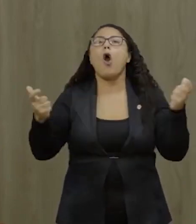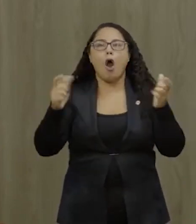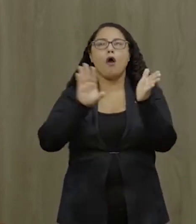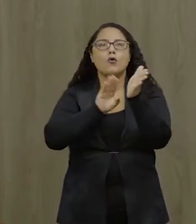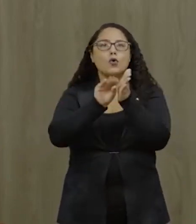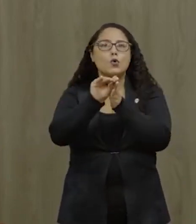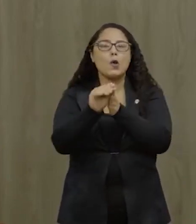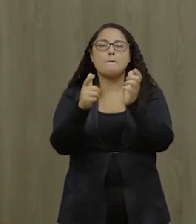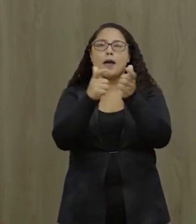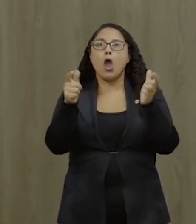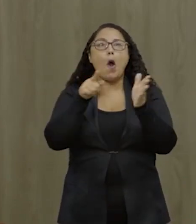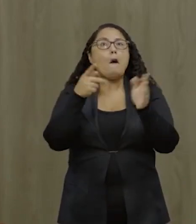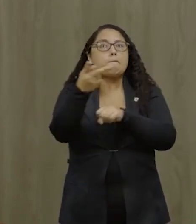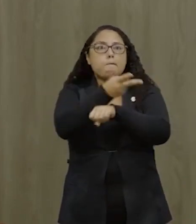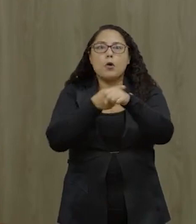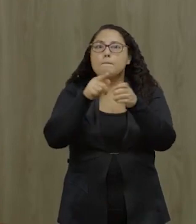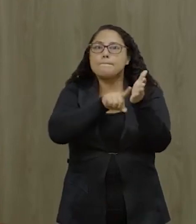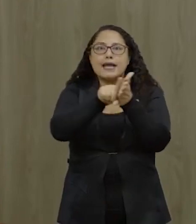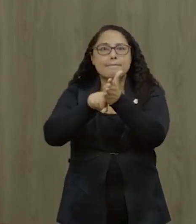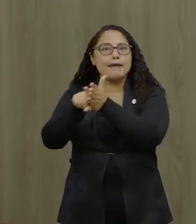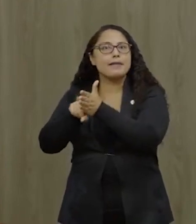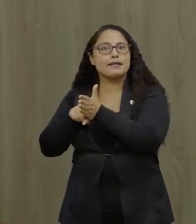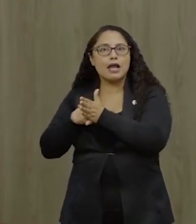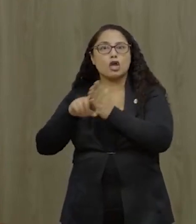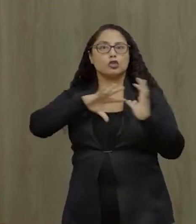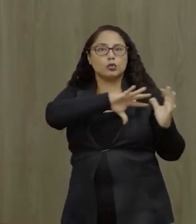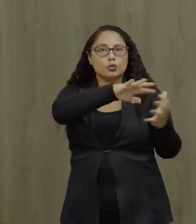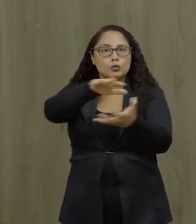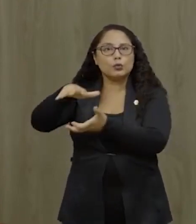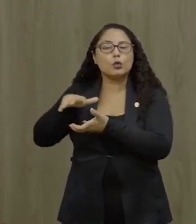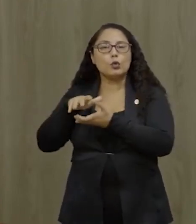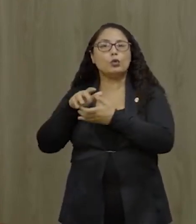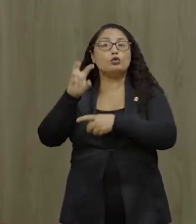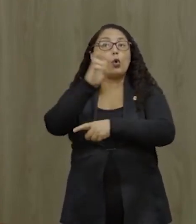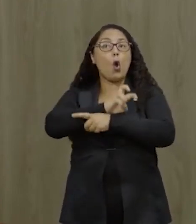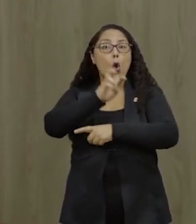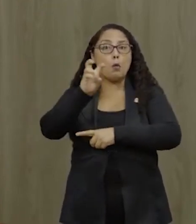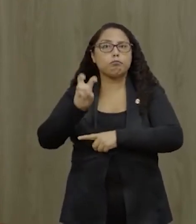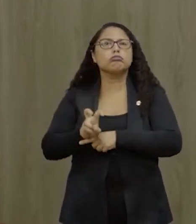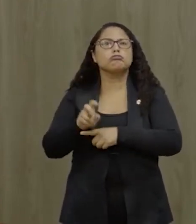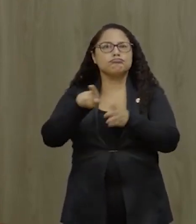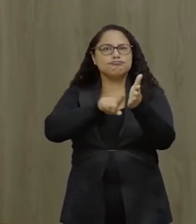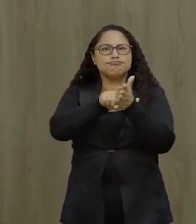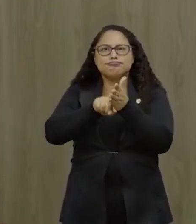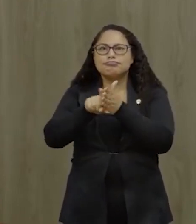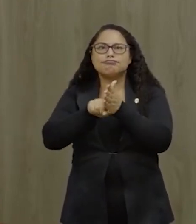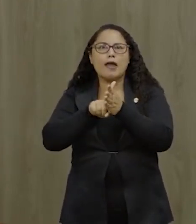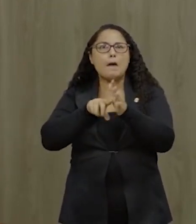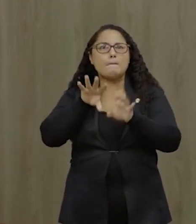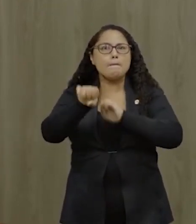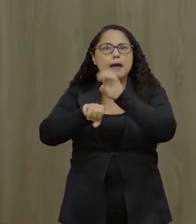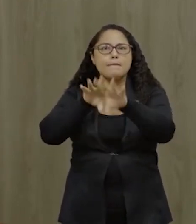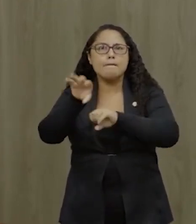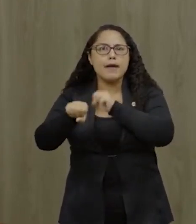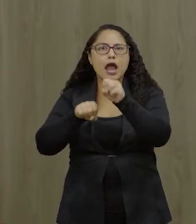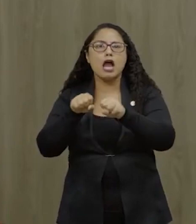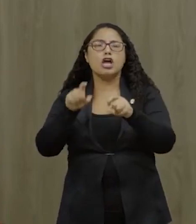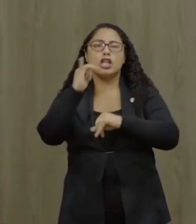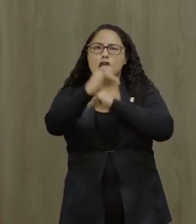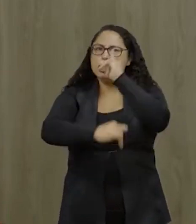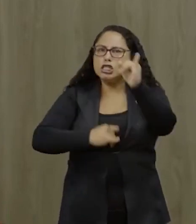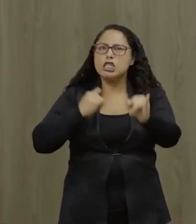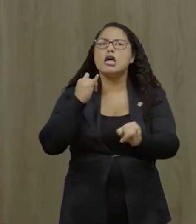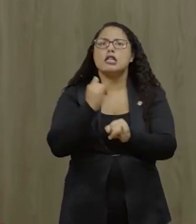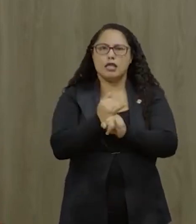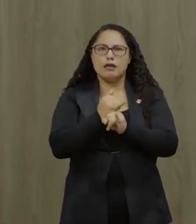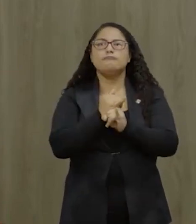Google se torna um dos maiores buscadores, se não o maior buscador do mundo, um robô de busca, de varredura, de index na